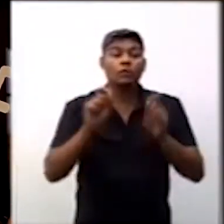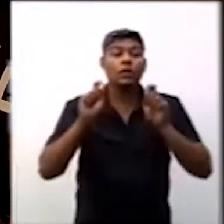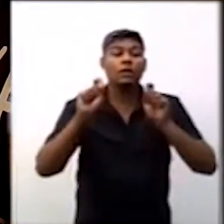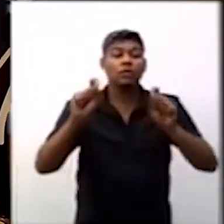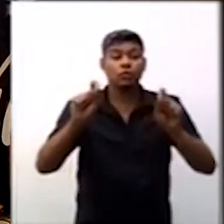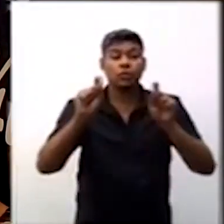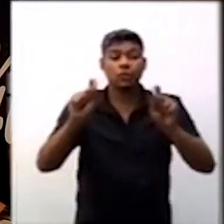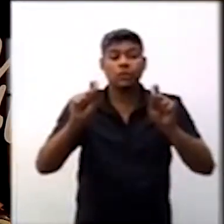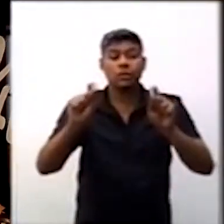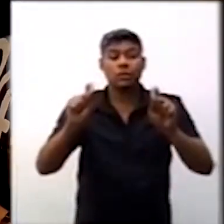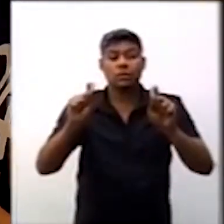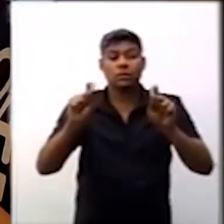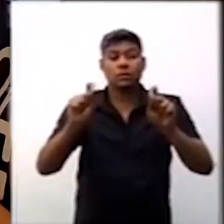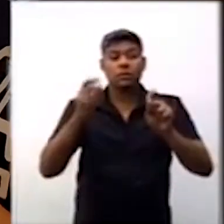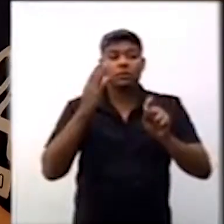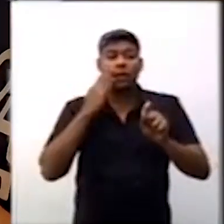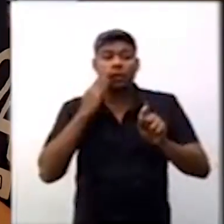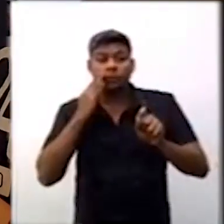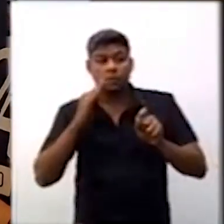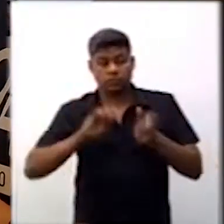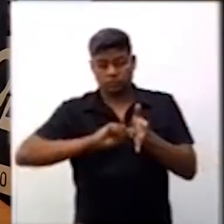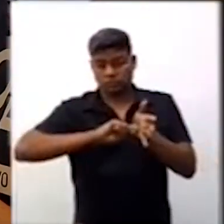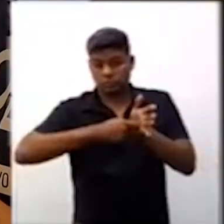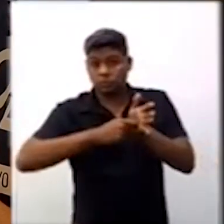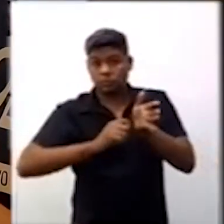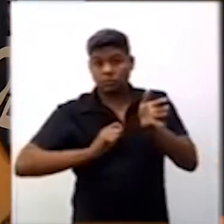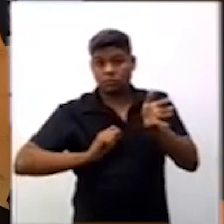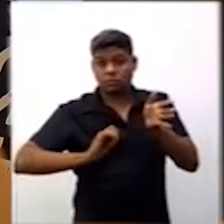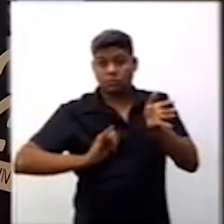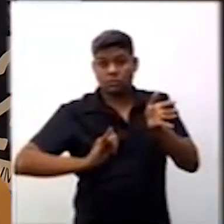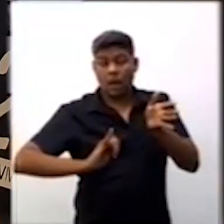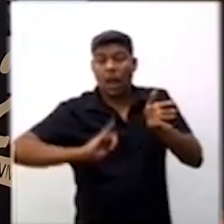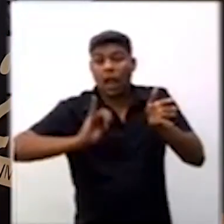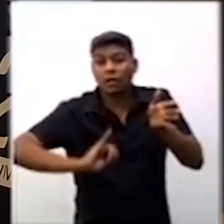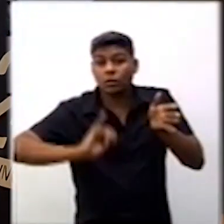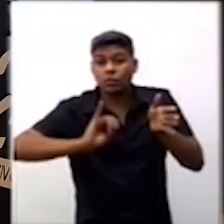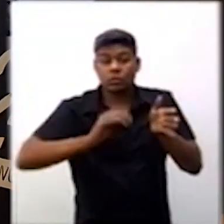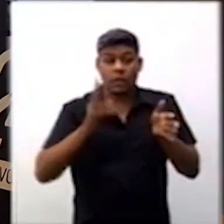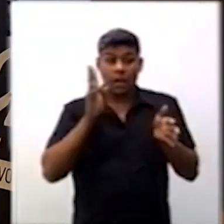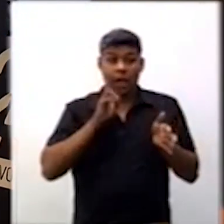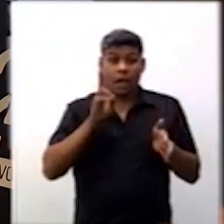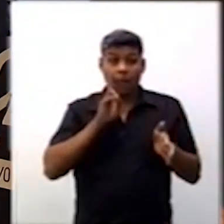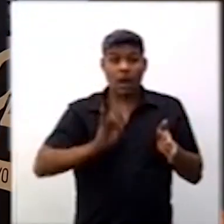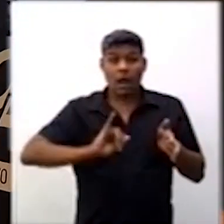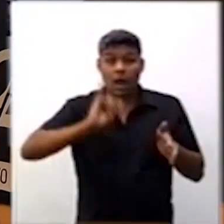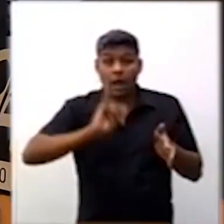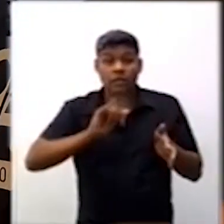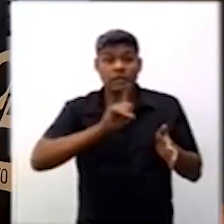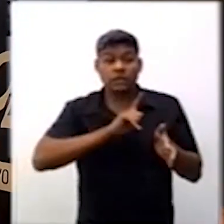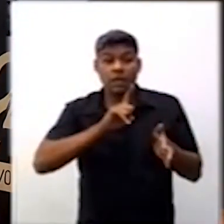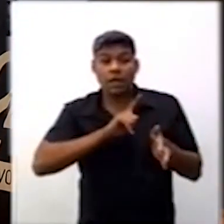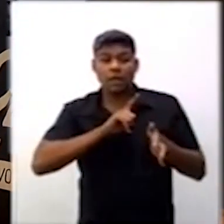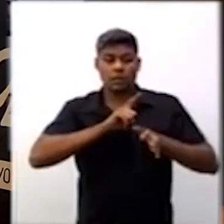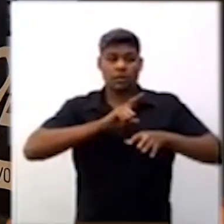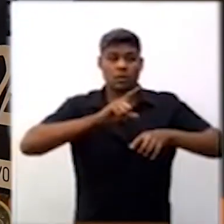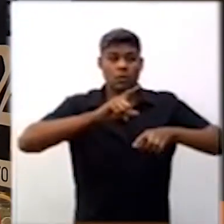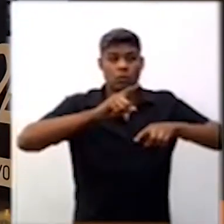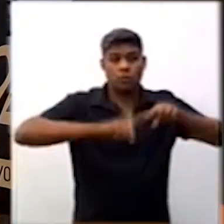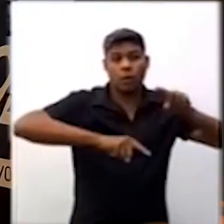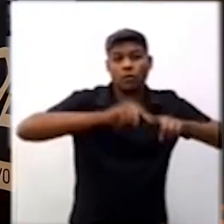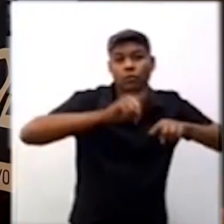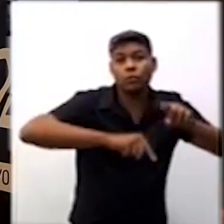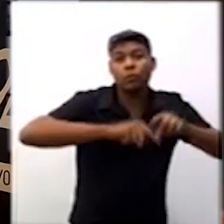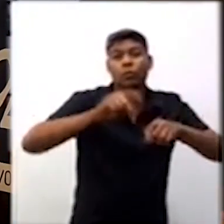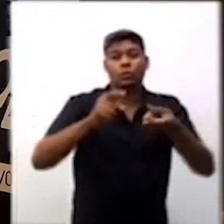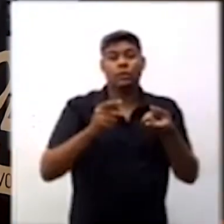você aciona um circuito elétrico? Lembrar que um circuito elétrico é composto pelo aparelho, pela